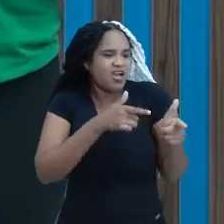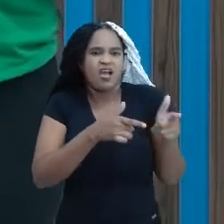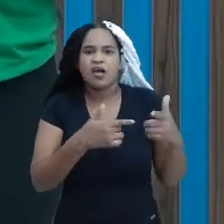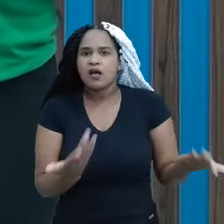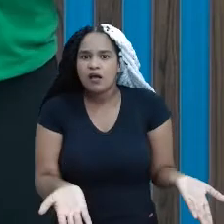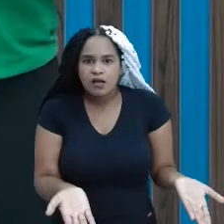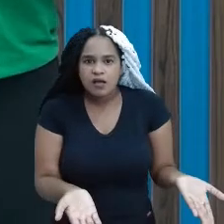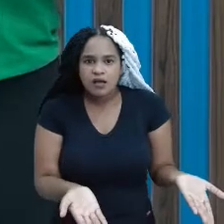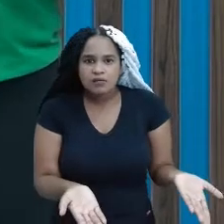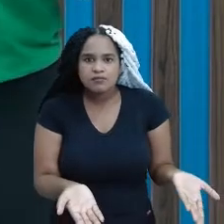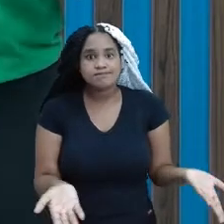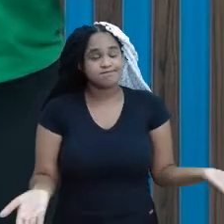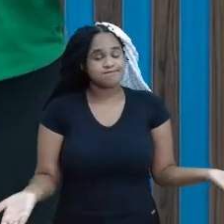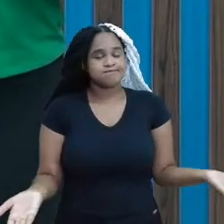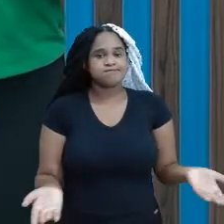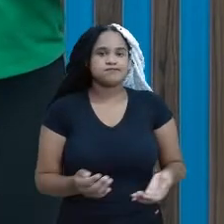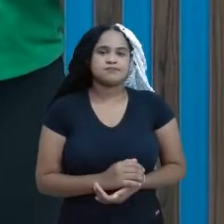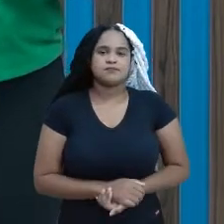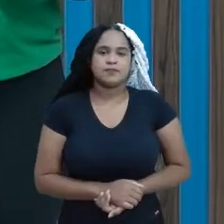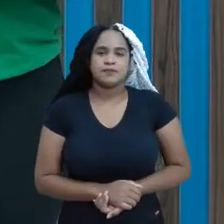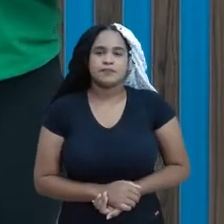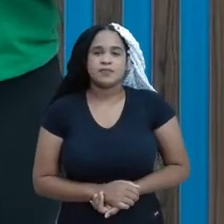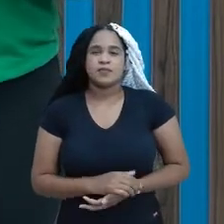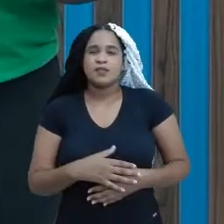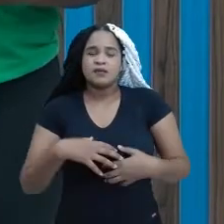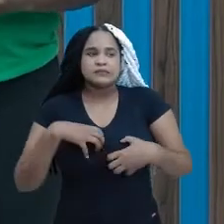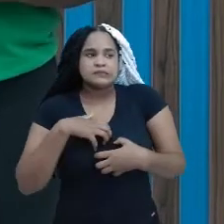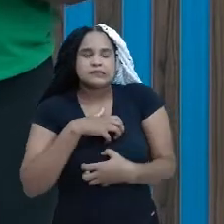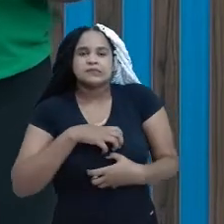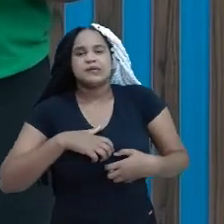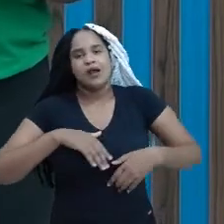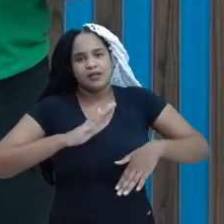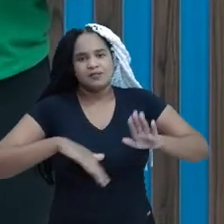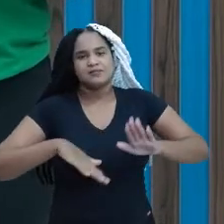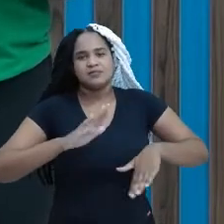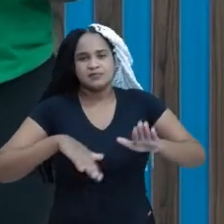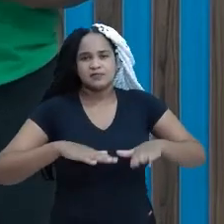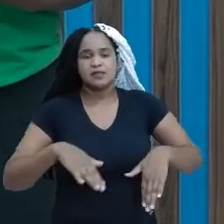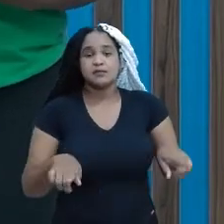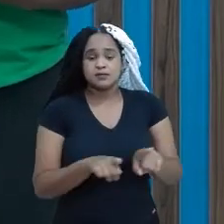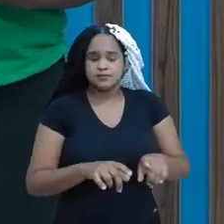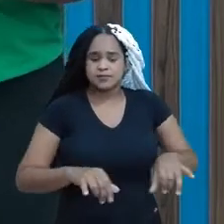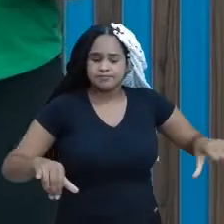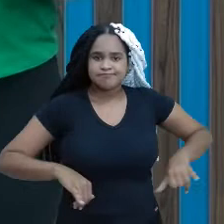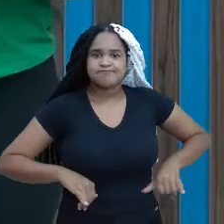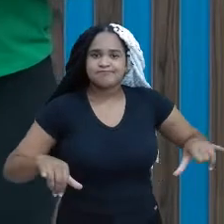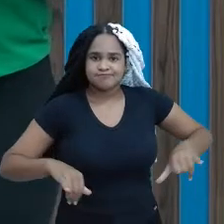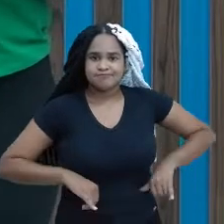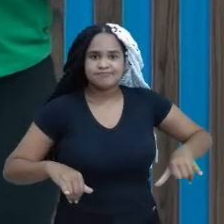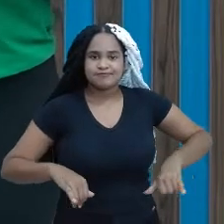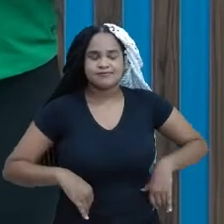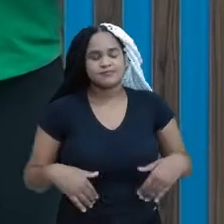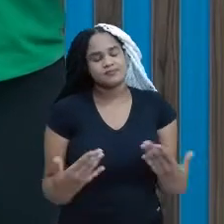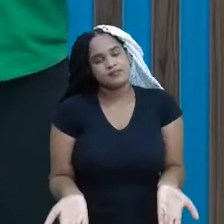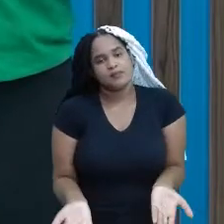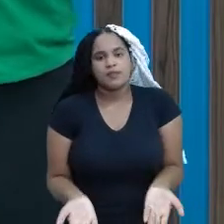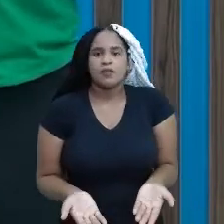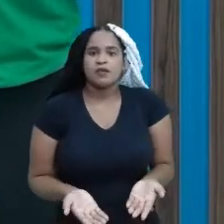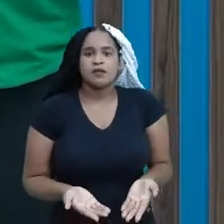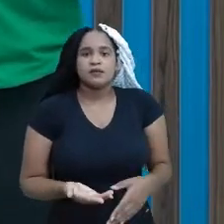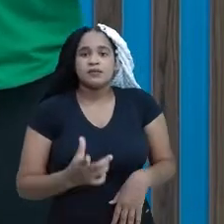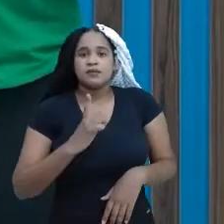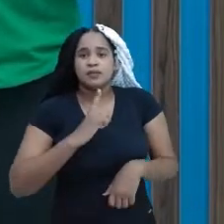atividade do outro. Então, aí causa um desconforto, causa um sofrimento. Chega naquele momento que